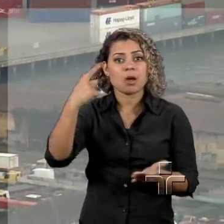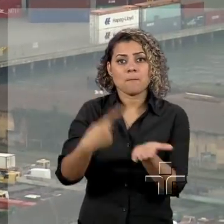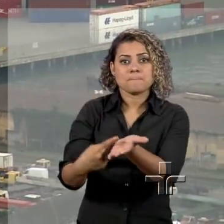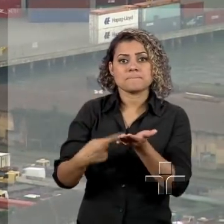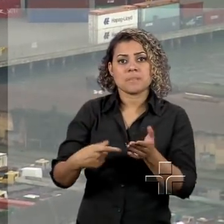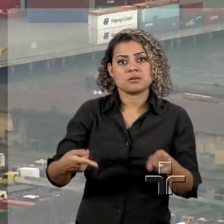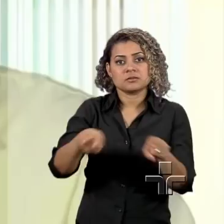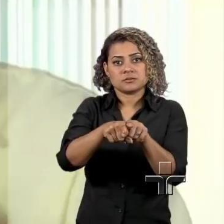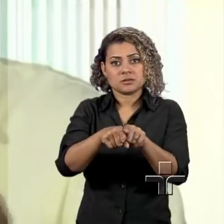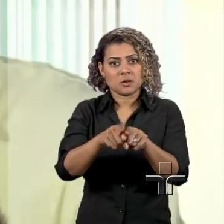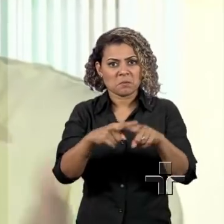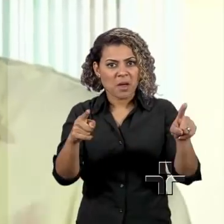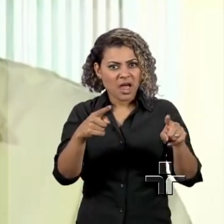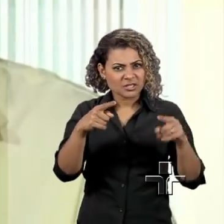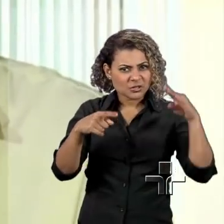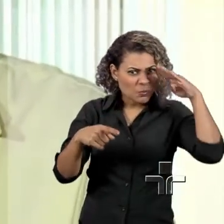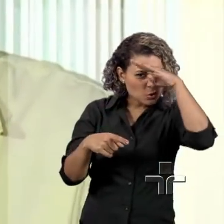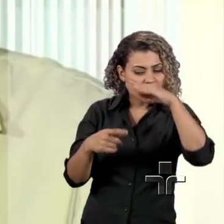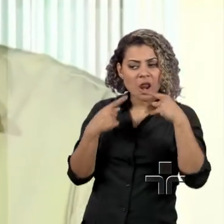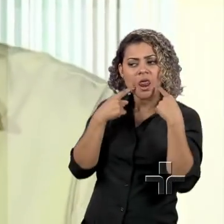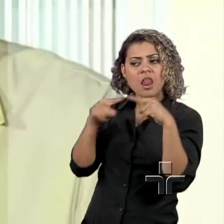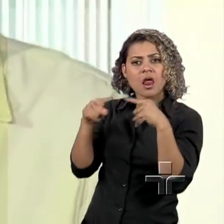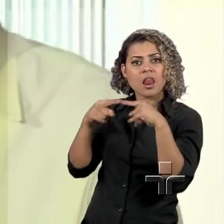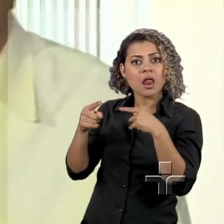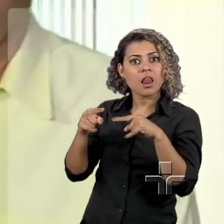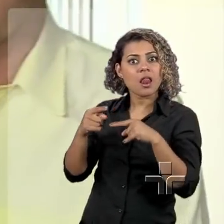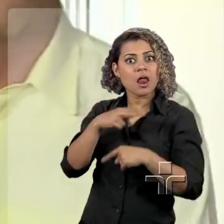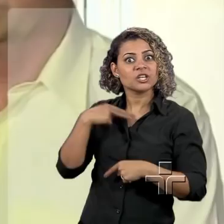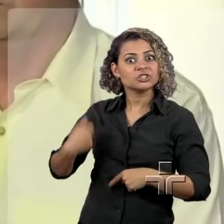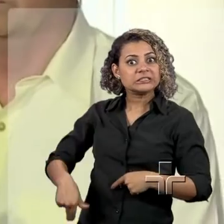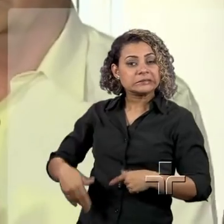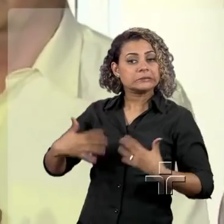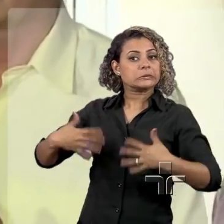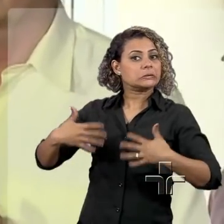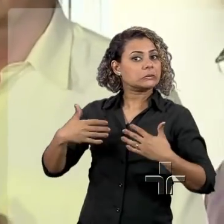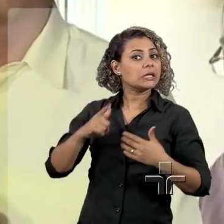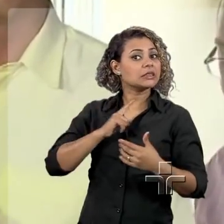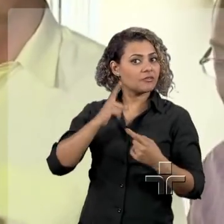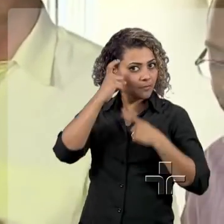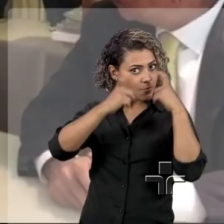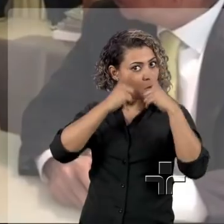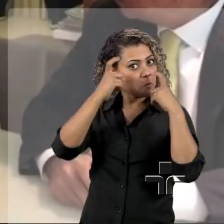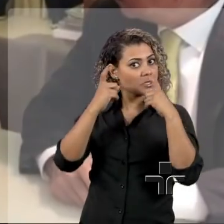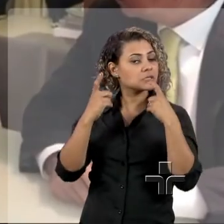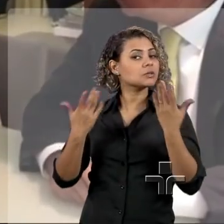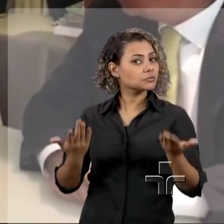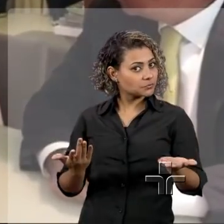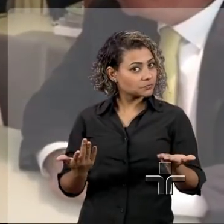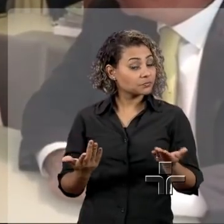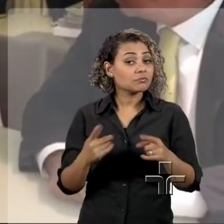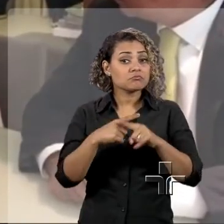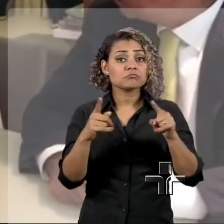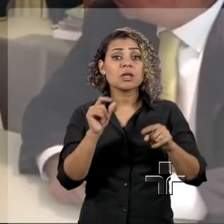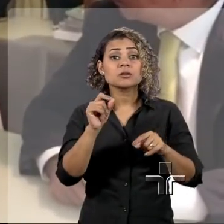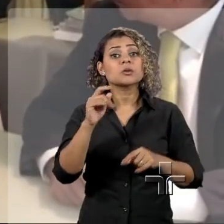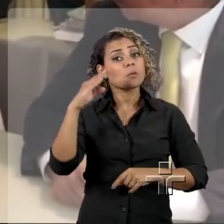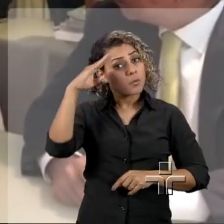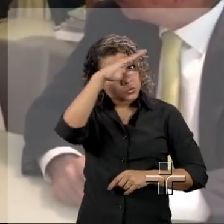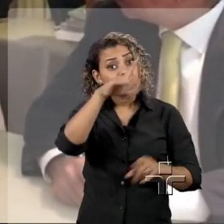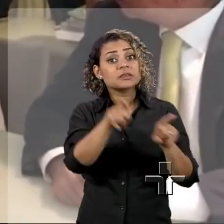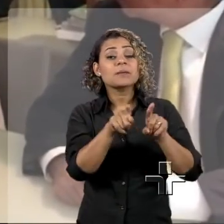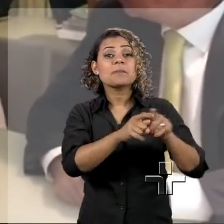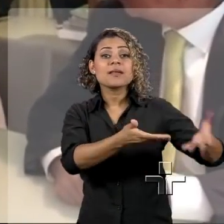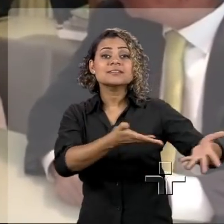as críticas de Bolsonaro ao país durante a campanha eleitoral levantaram preocupações. Em seguida, o presidente eleito recebeu